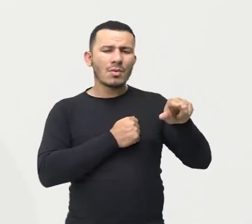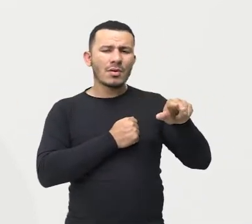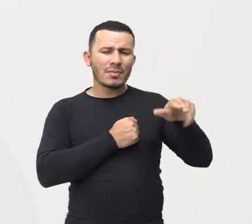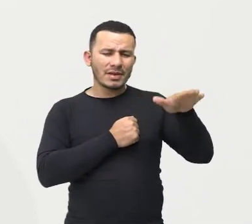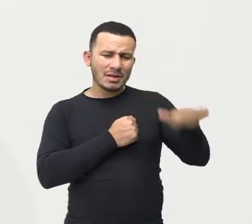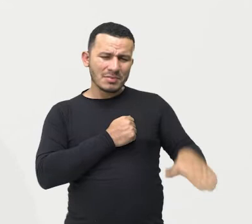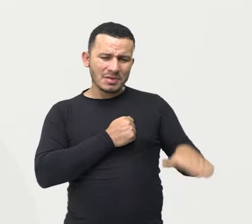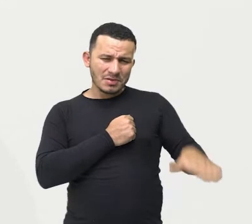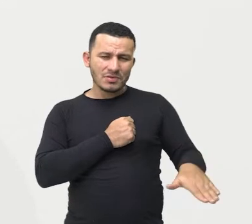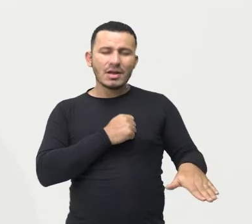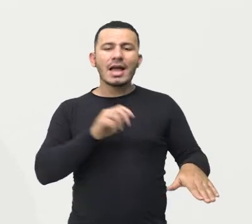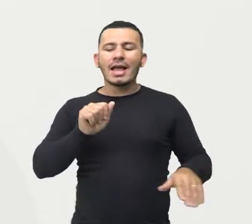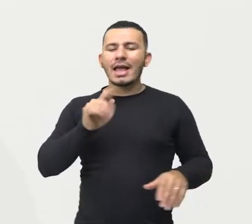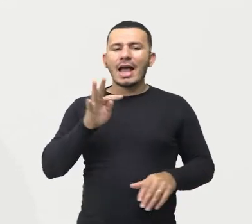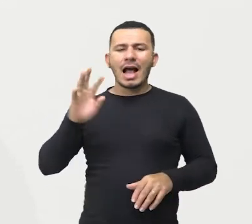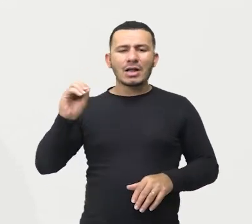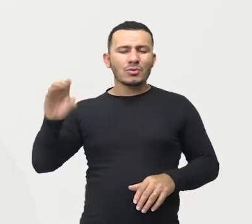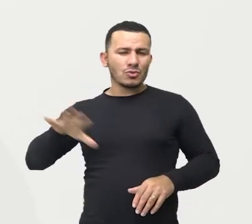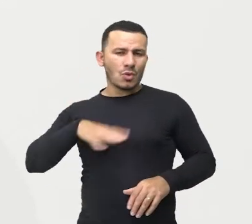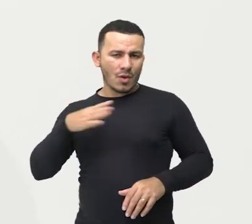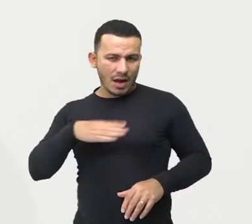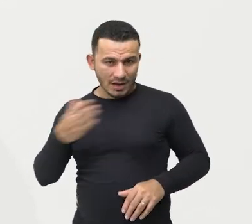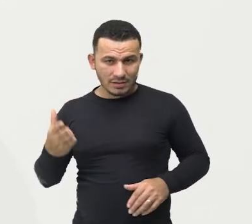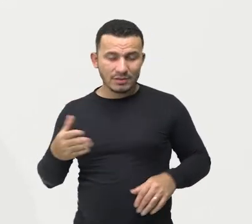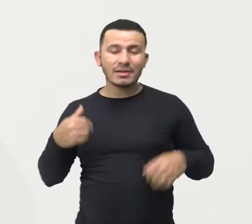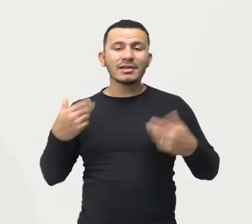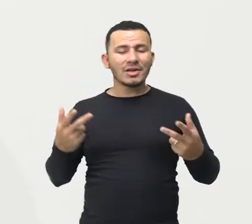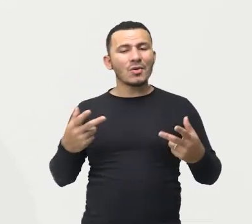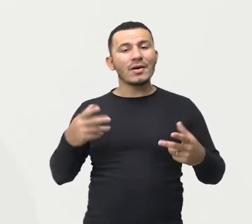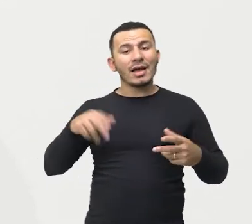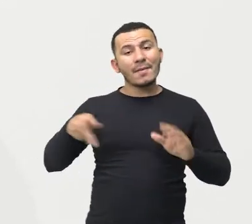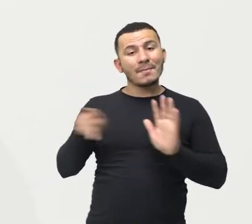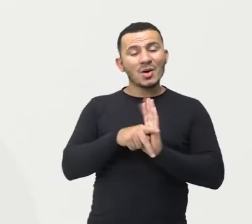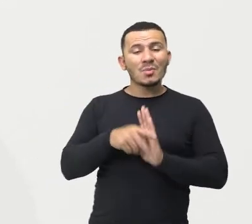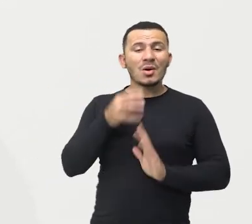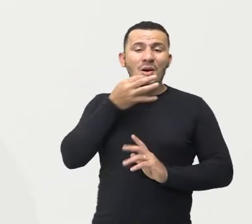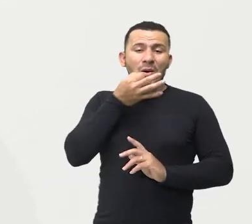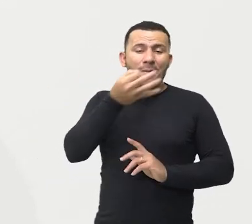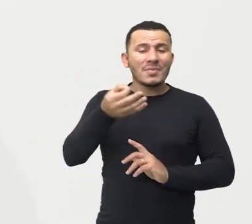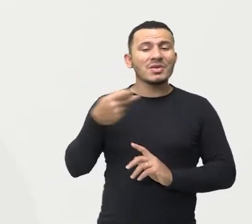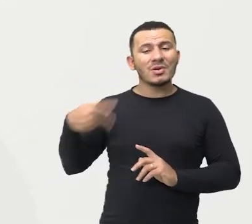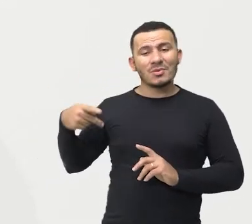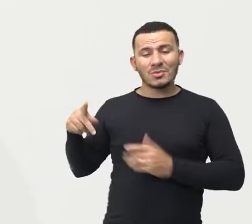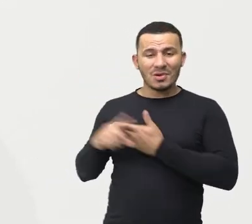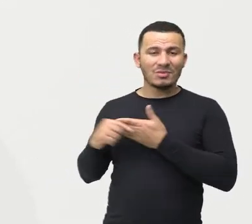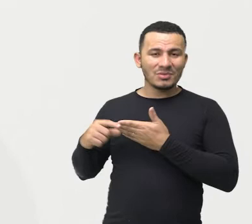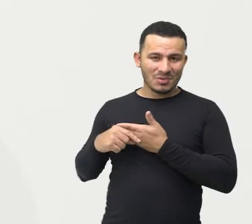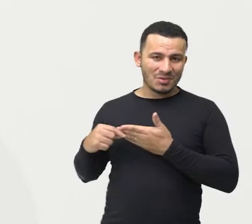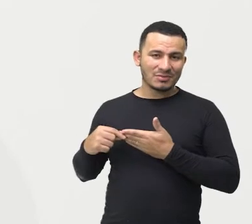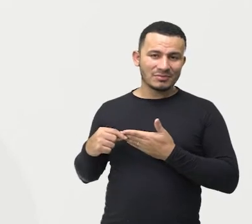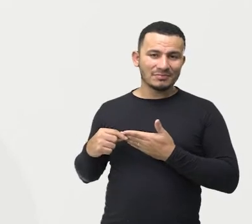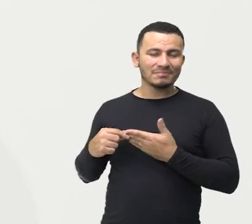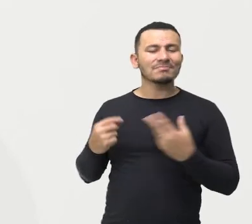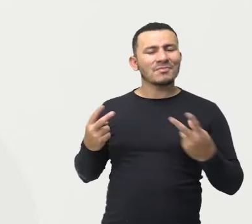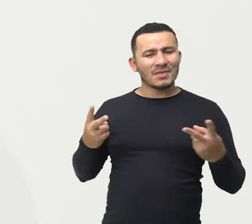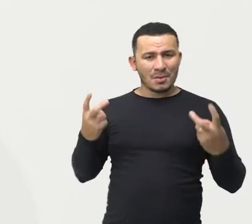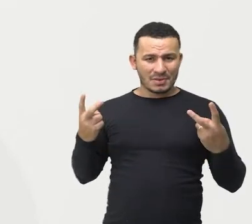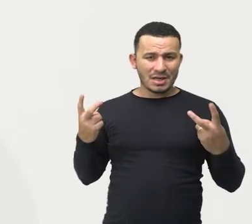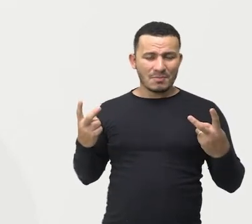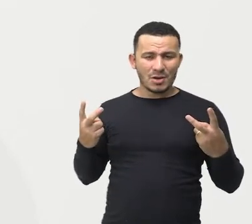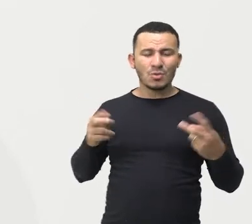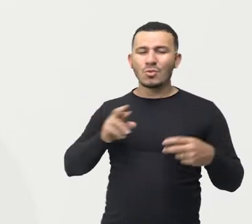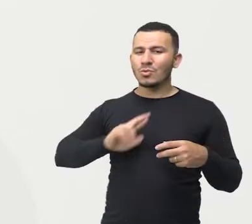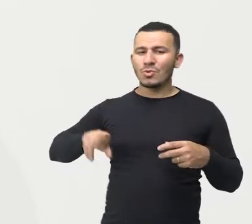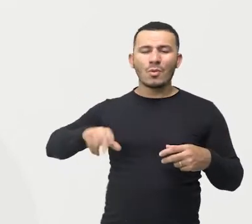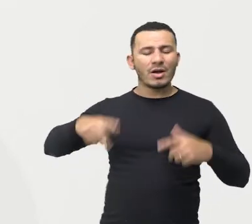de cães como um ato de bravura. Então percebam que aqui nesse momento a gente já percebe exatamente um ponto em que ele